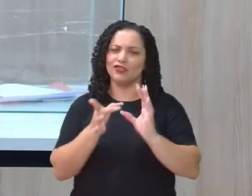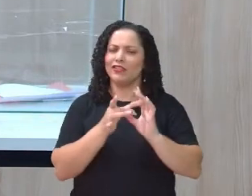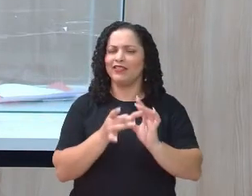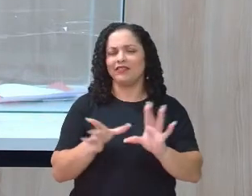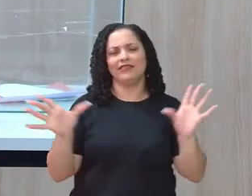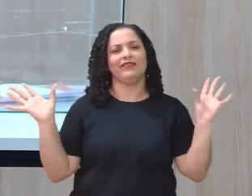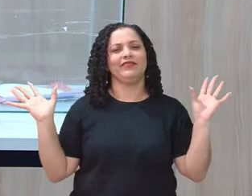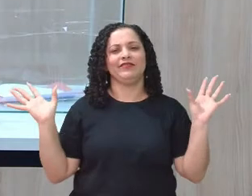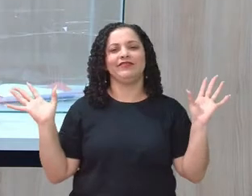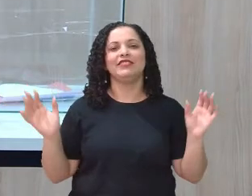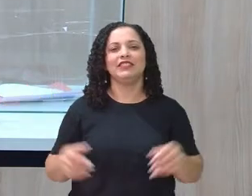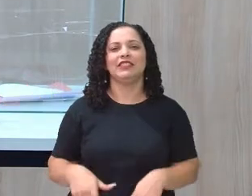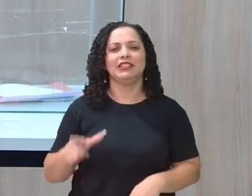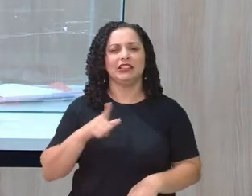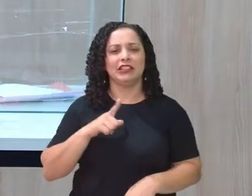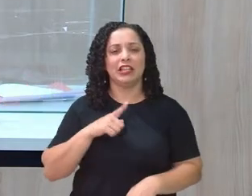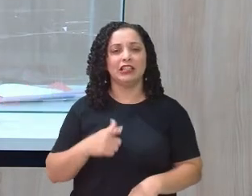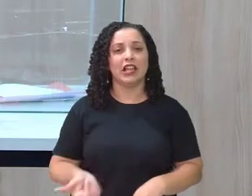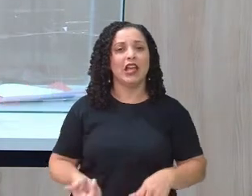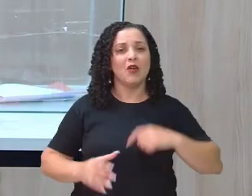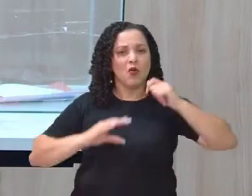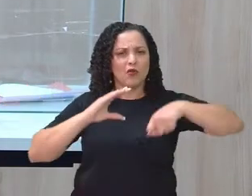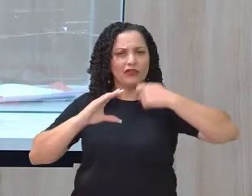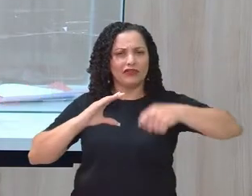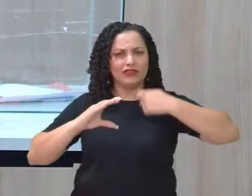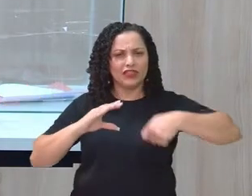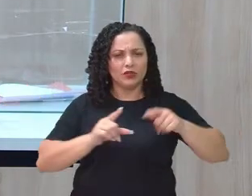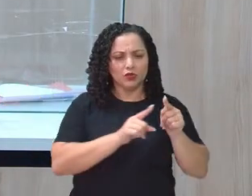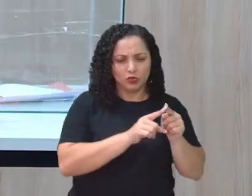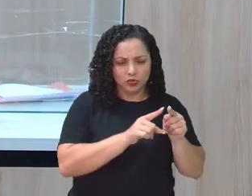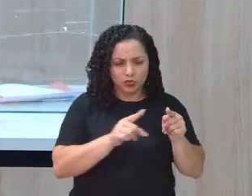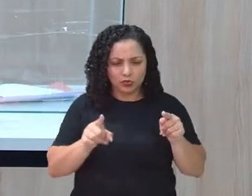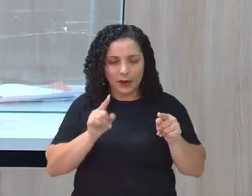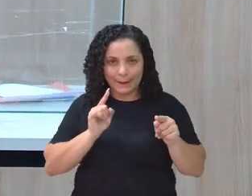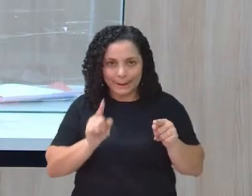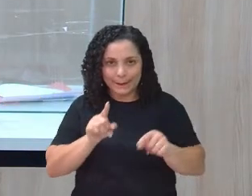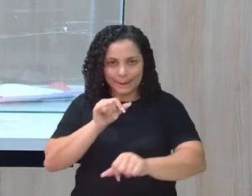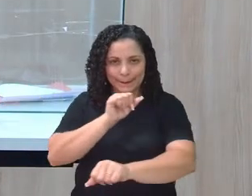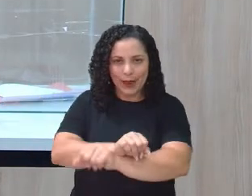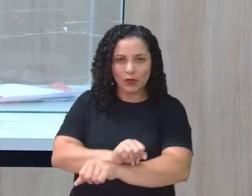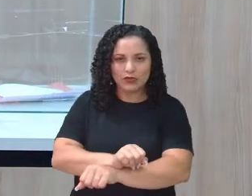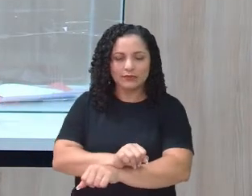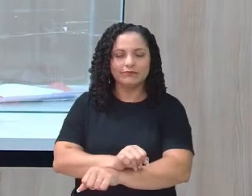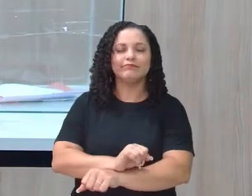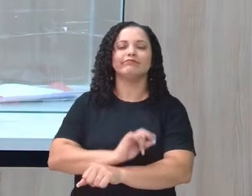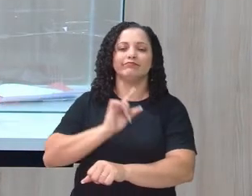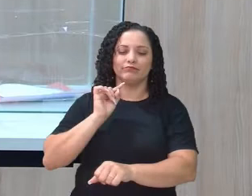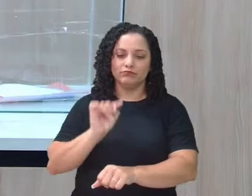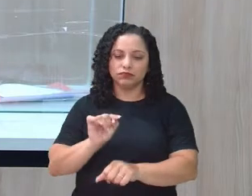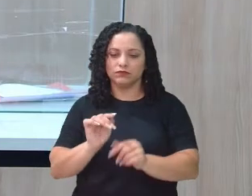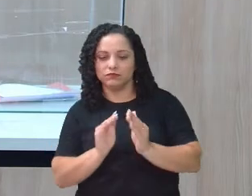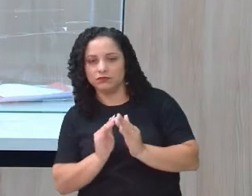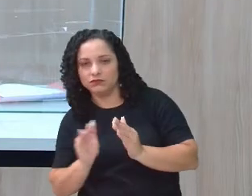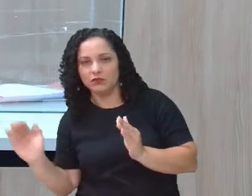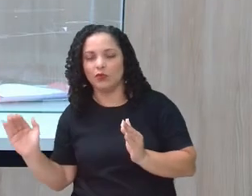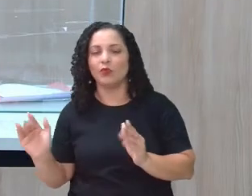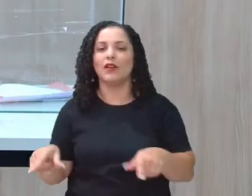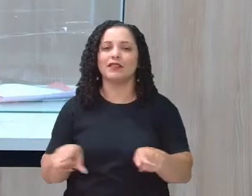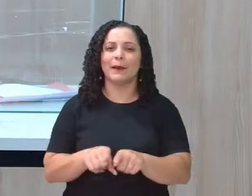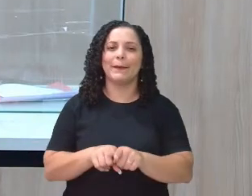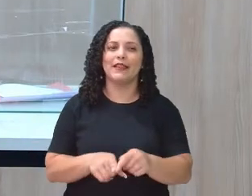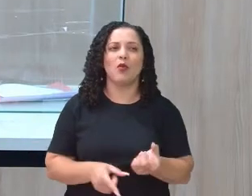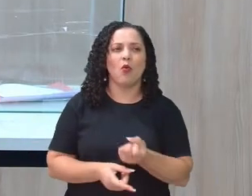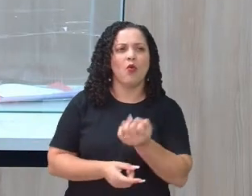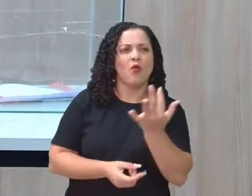quiser, pausando, certo? Assistindo aulas de outras turmas, para que você possa aí aprimorar os